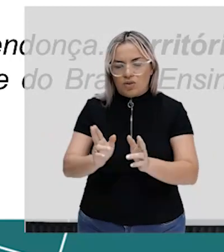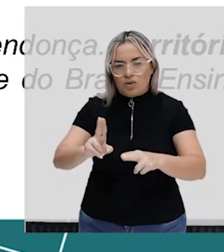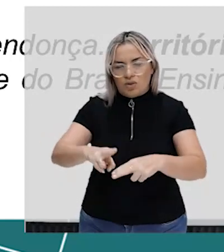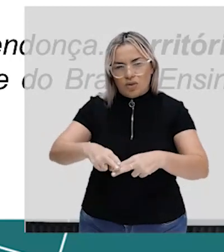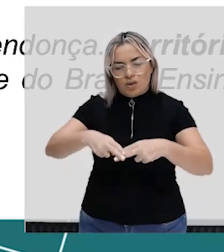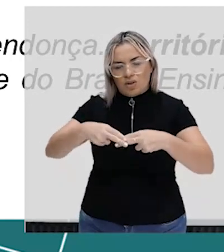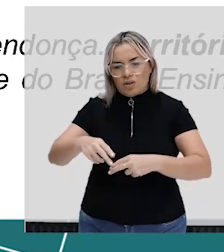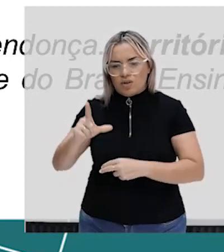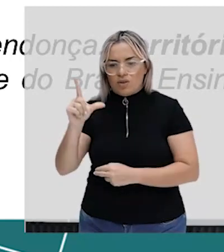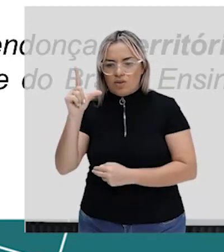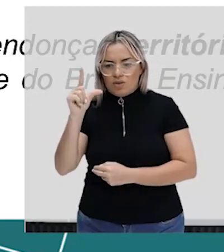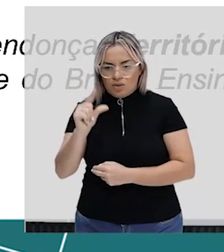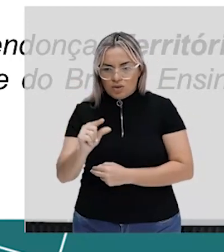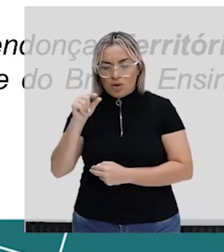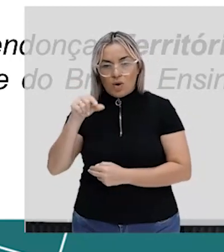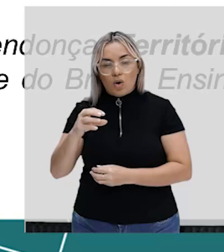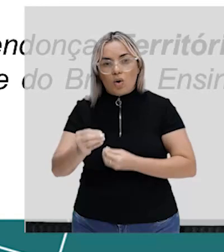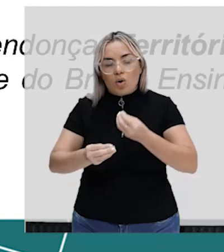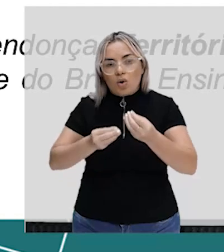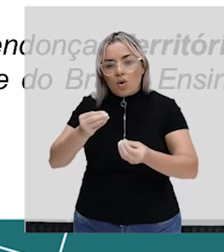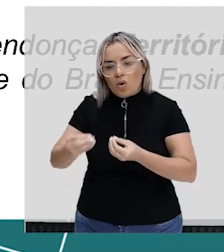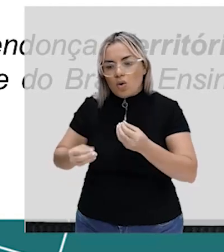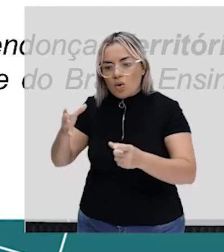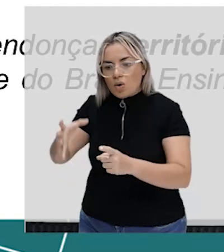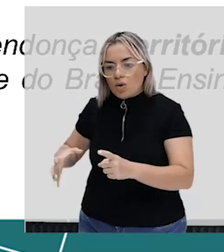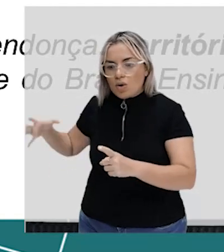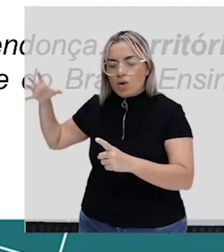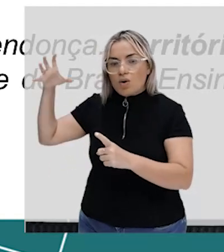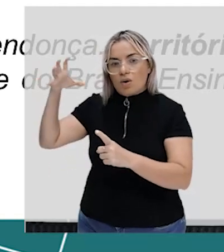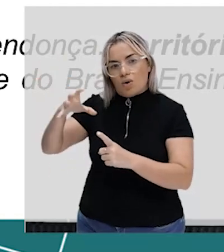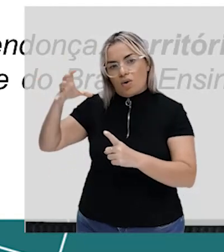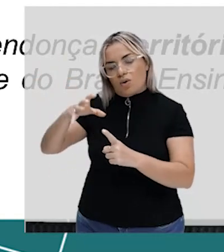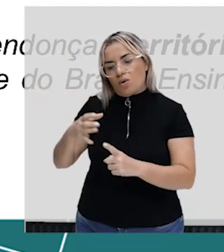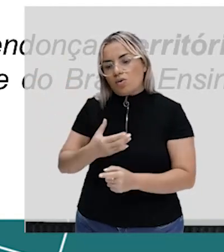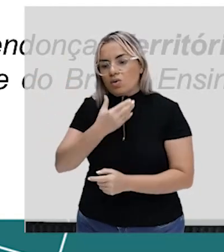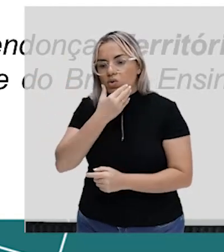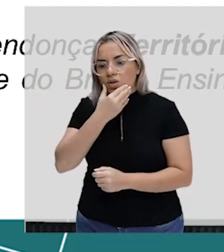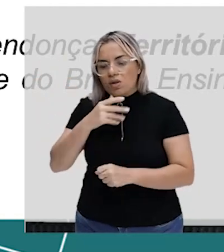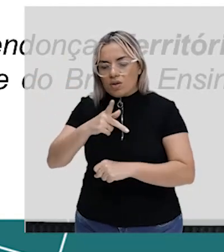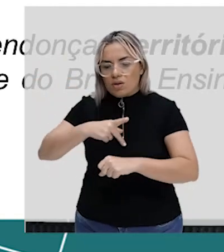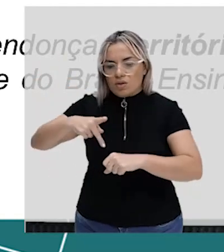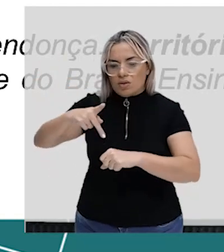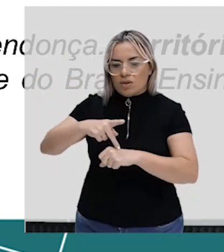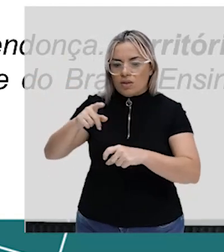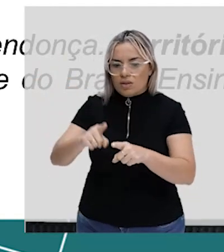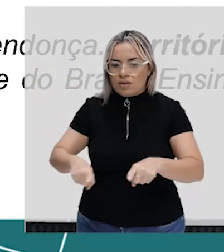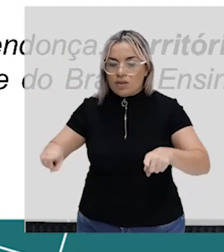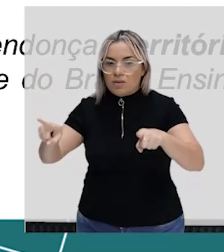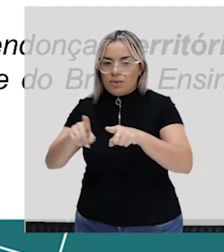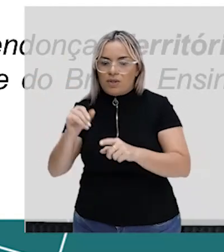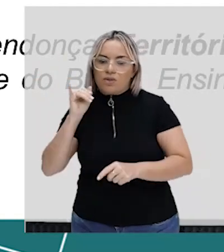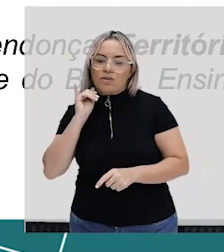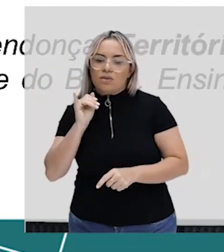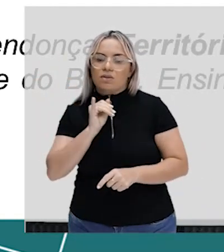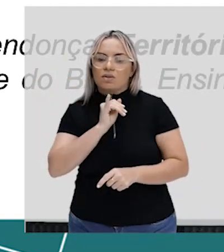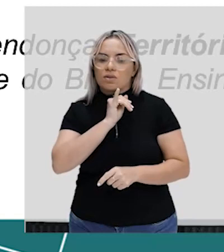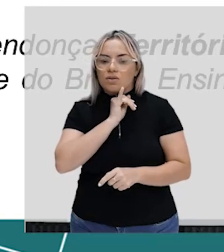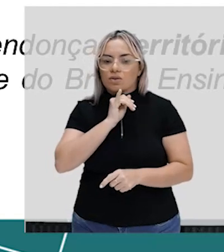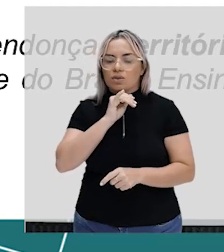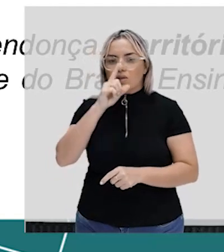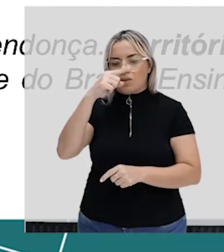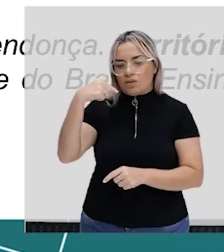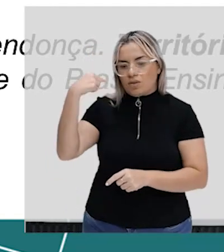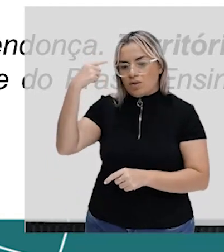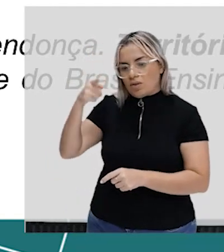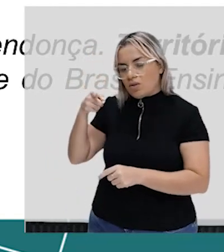minoritários, como é o caso da dominação inglesa sobre os irlandeses e da espanhola sobre os bascos. Foi o que eu te falei, né? A Espanha, quando a